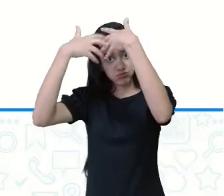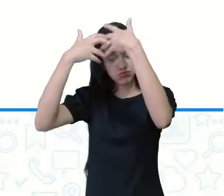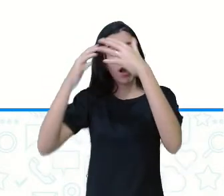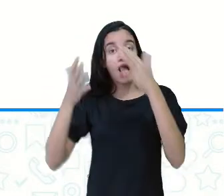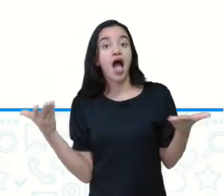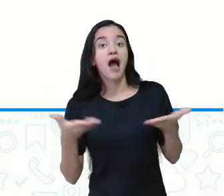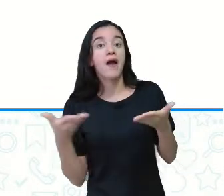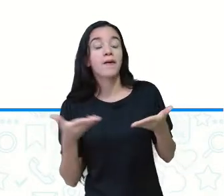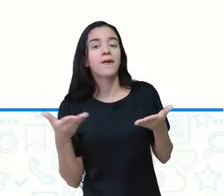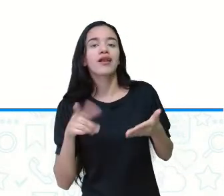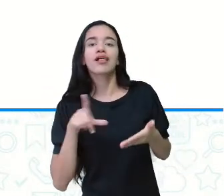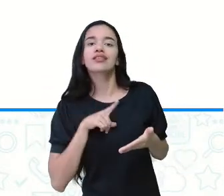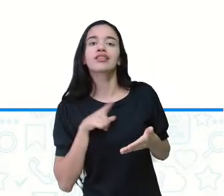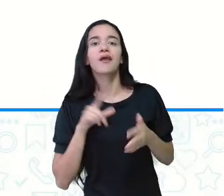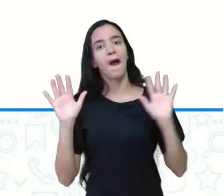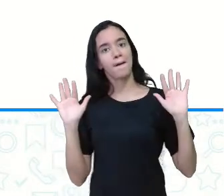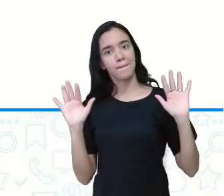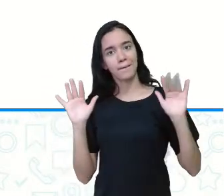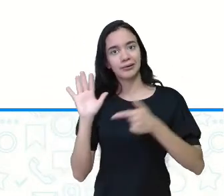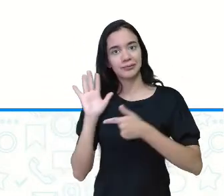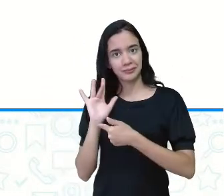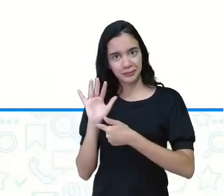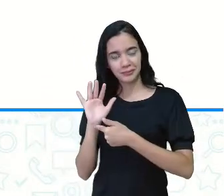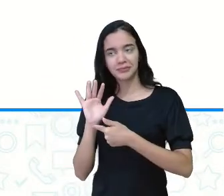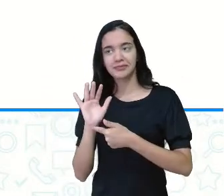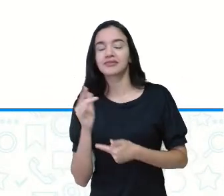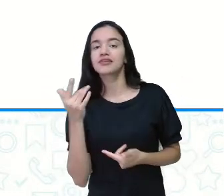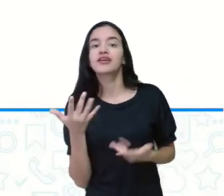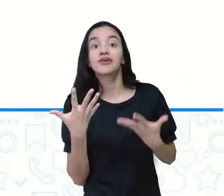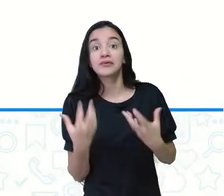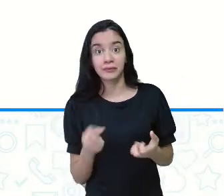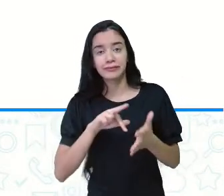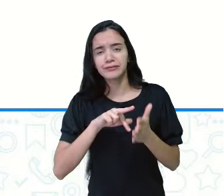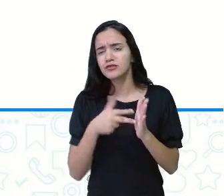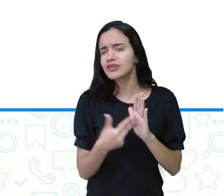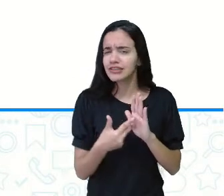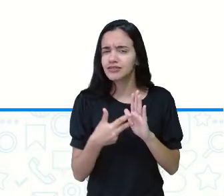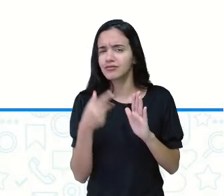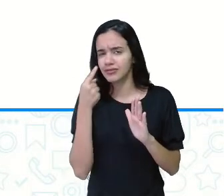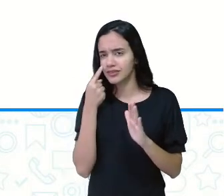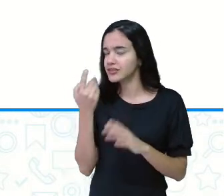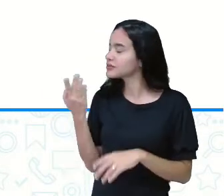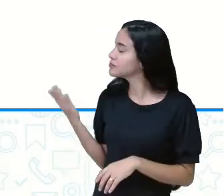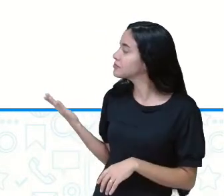uma mão. Vamos ver o que esse poema visual aí quer dizer?